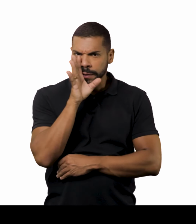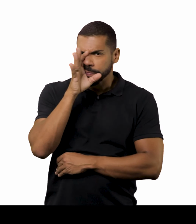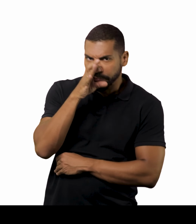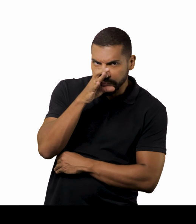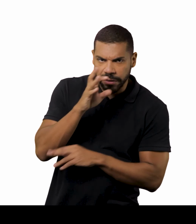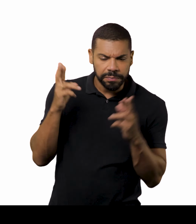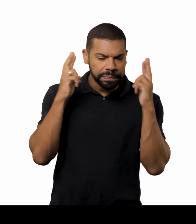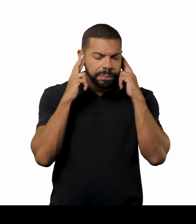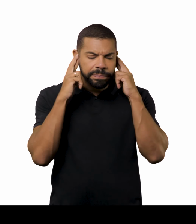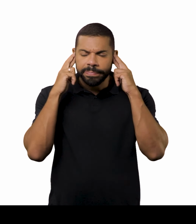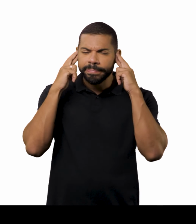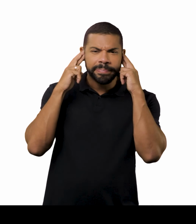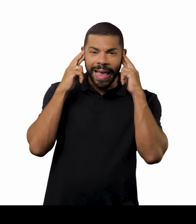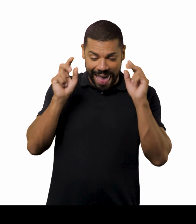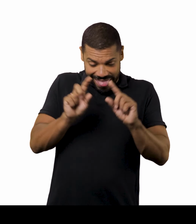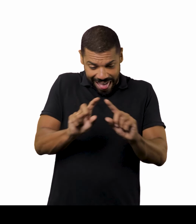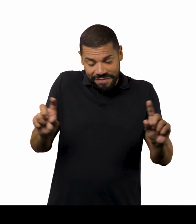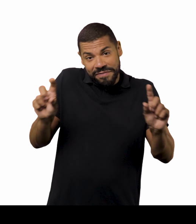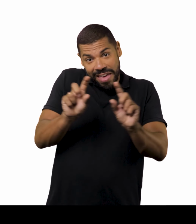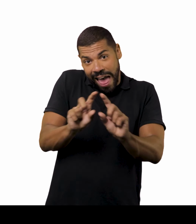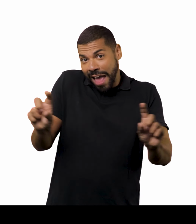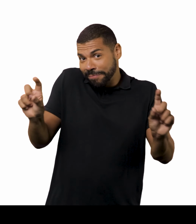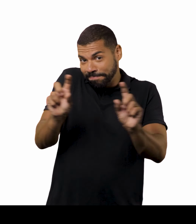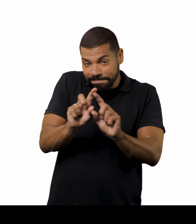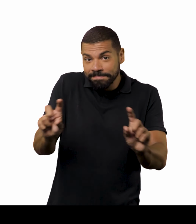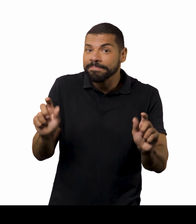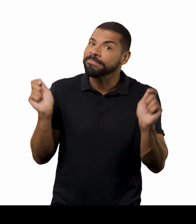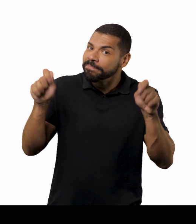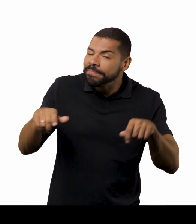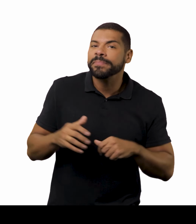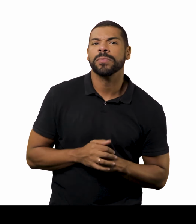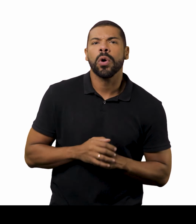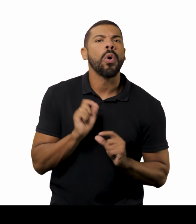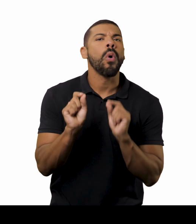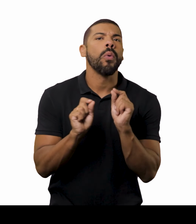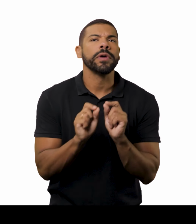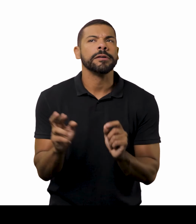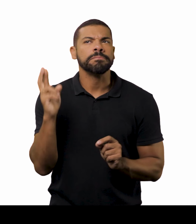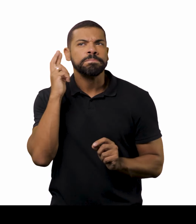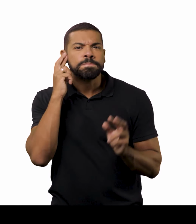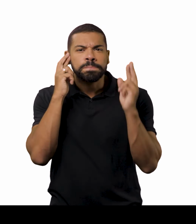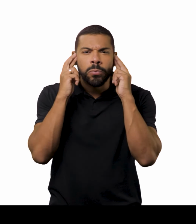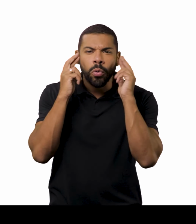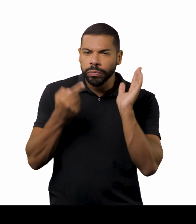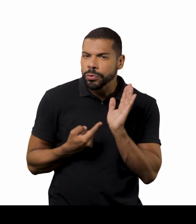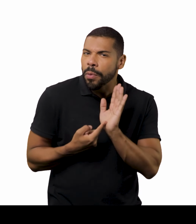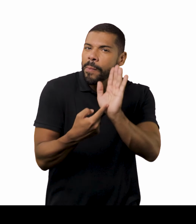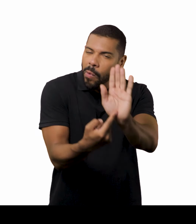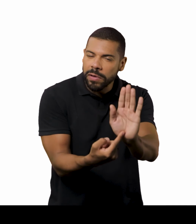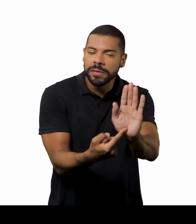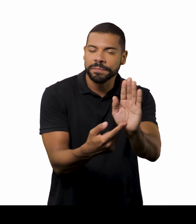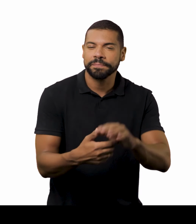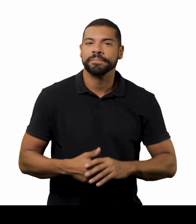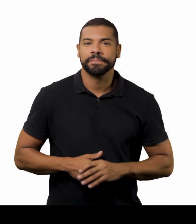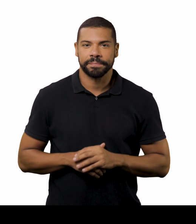ouve. Como essa frase é sempre muito repetida, eu acho que ela diz bastante sobre essa crise de escuta, sabe?